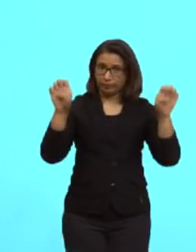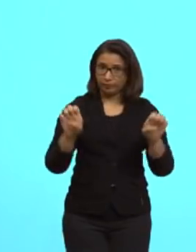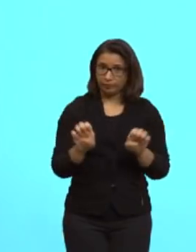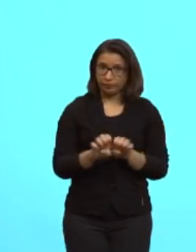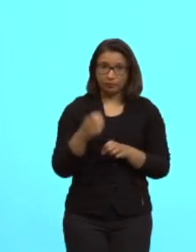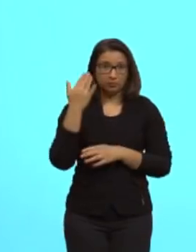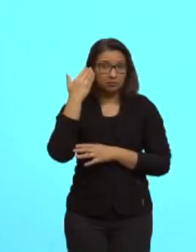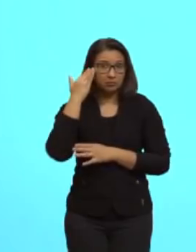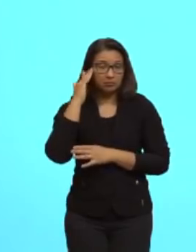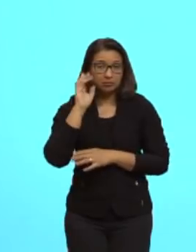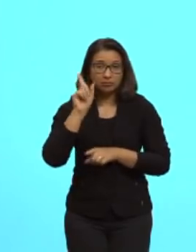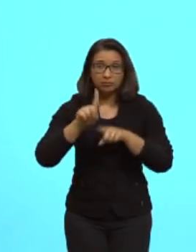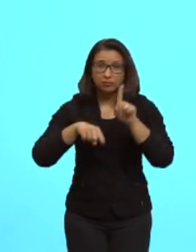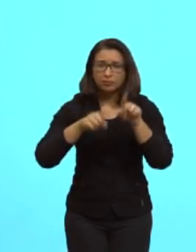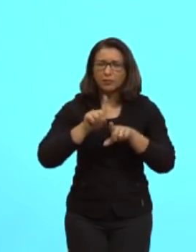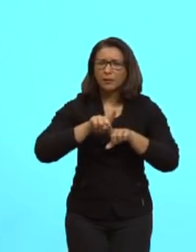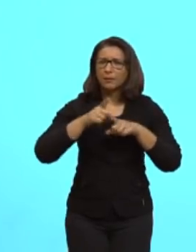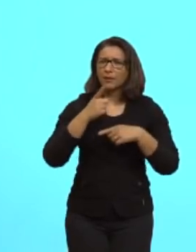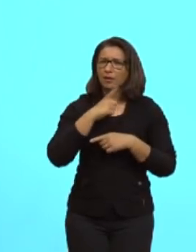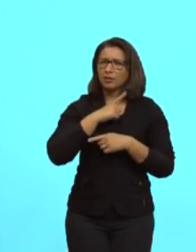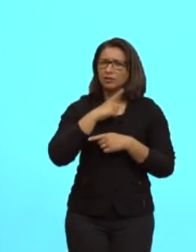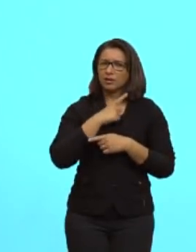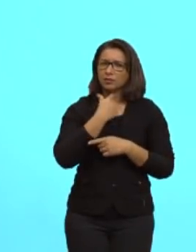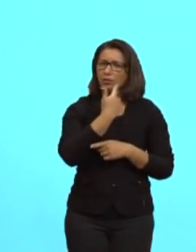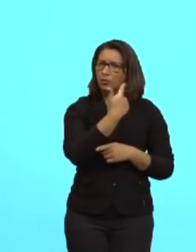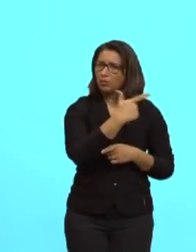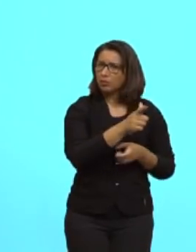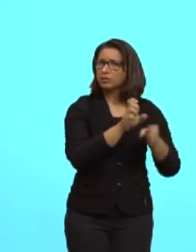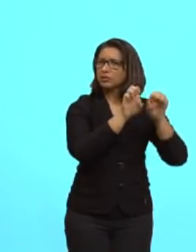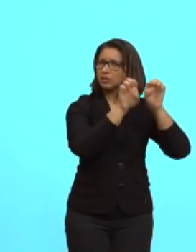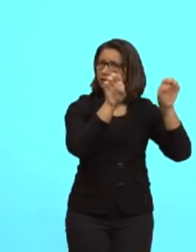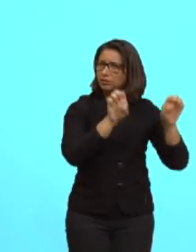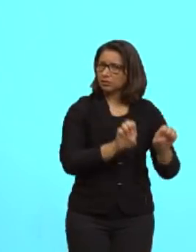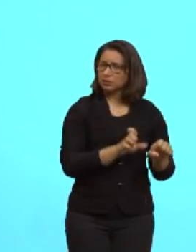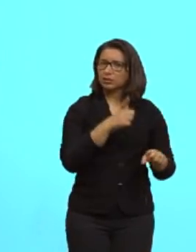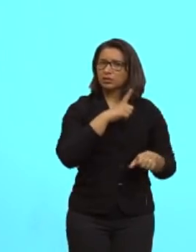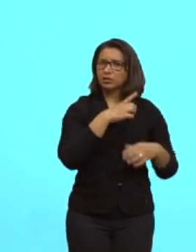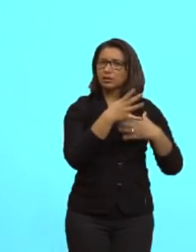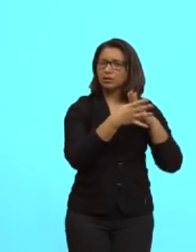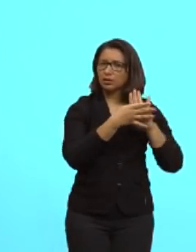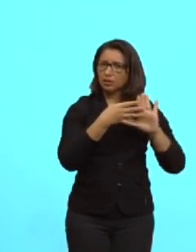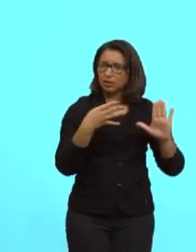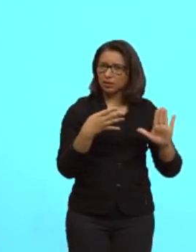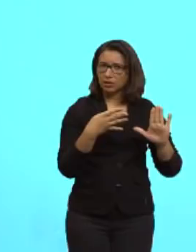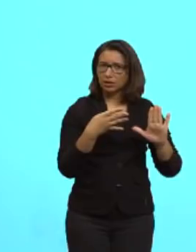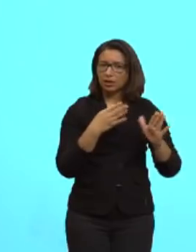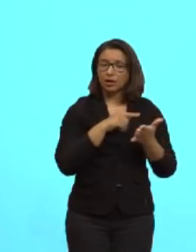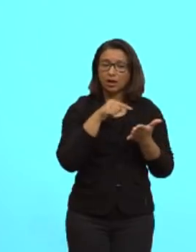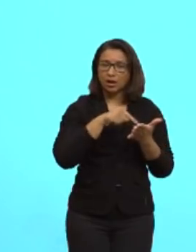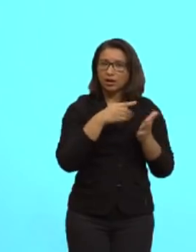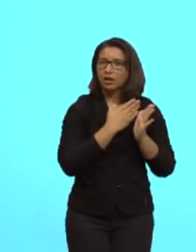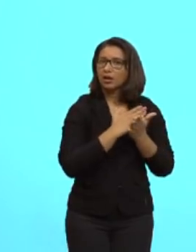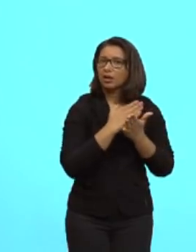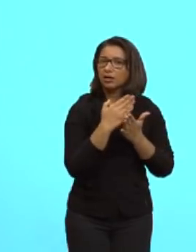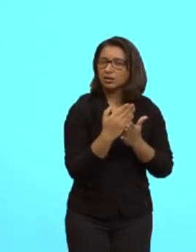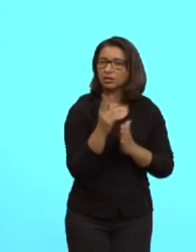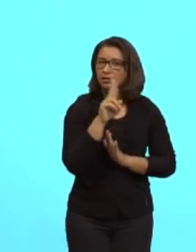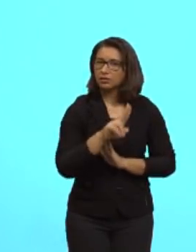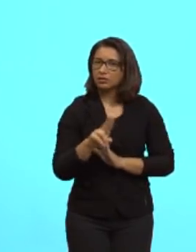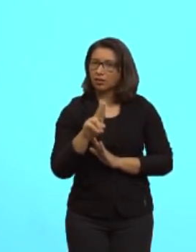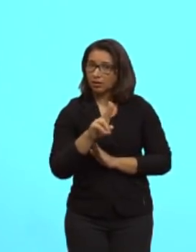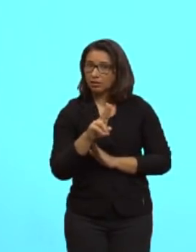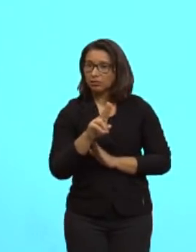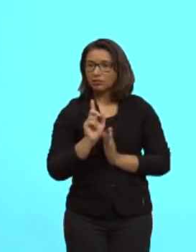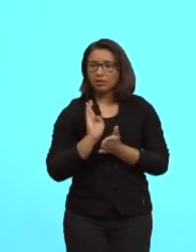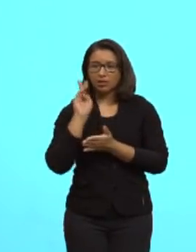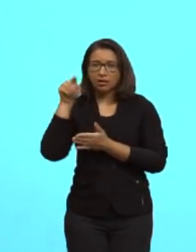não sei entalpia mas eu tenho essa cê o que estão tabelados a partir dessas eu vou chegar nessa